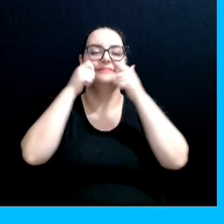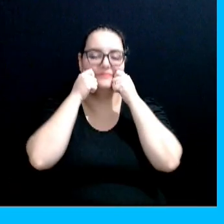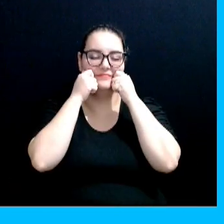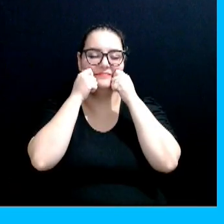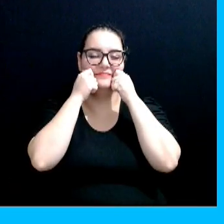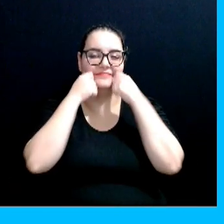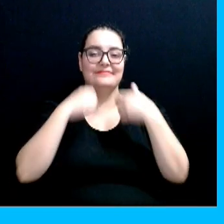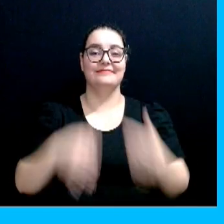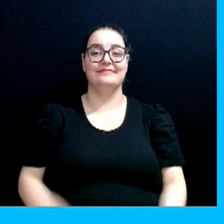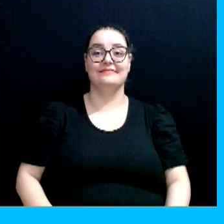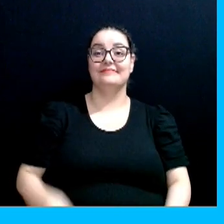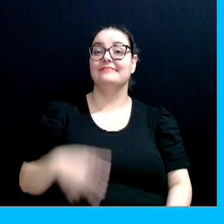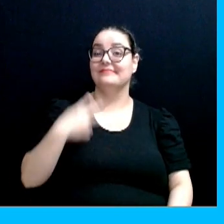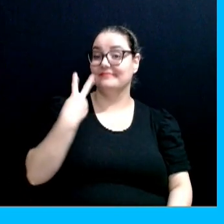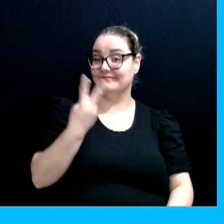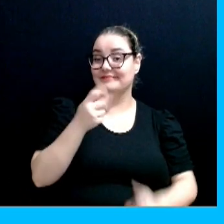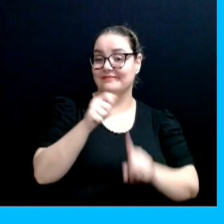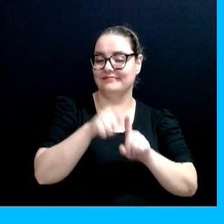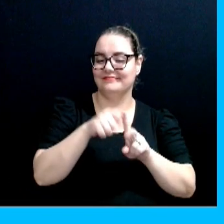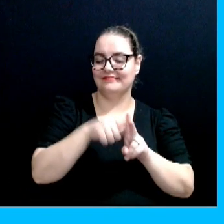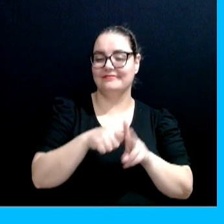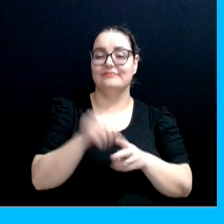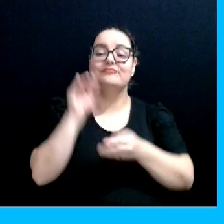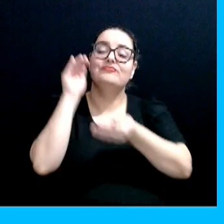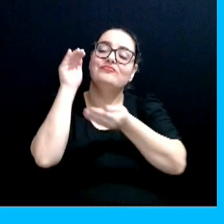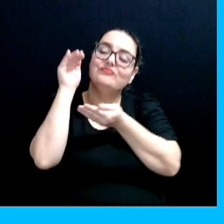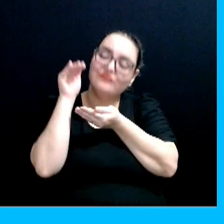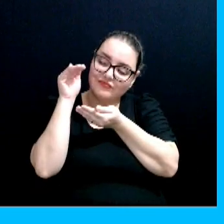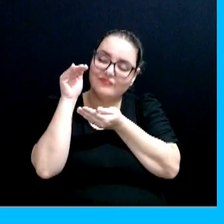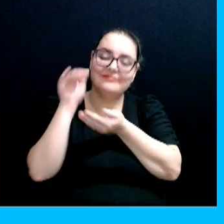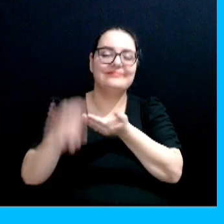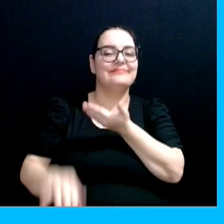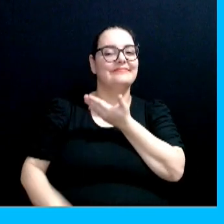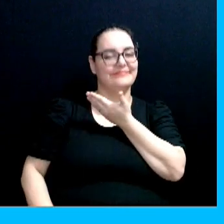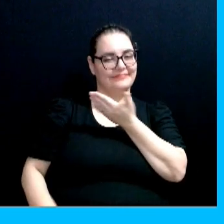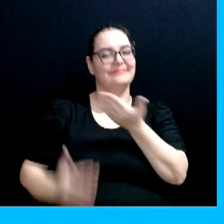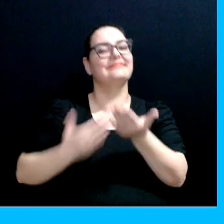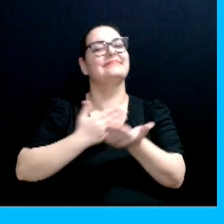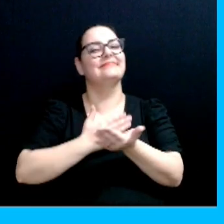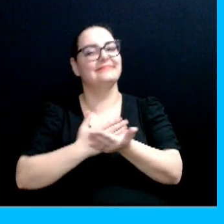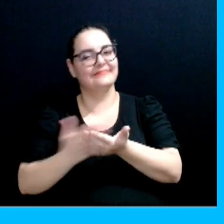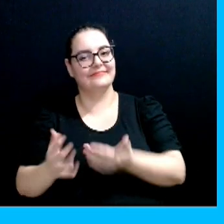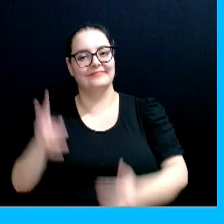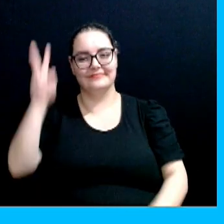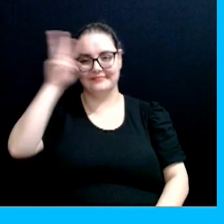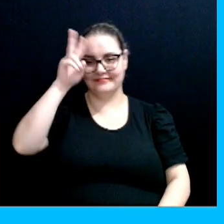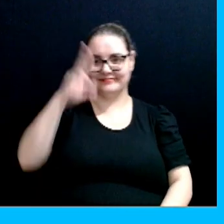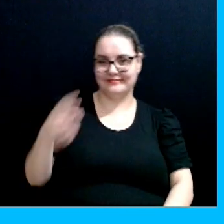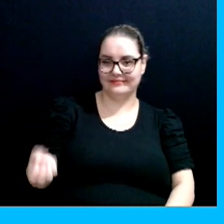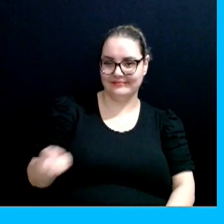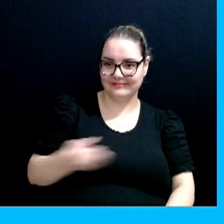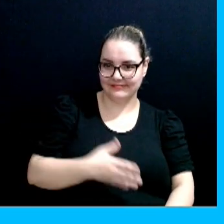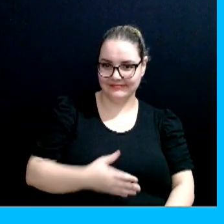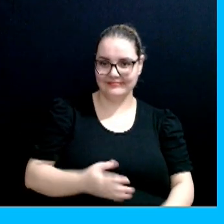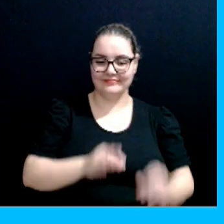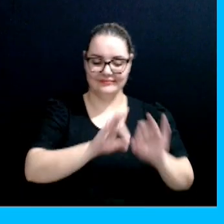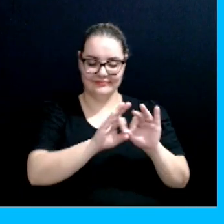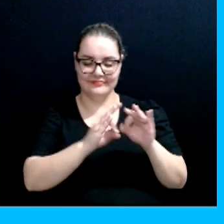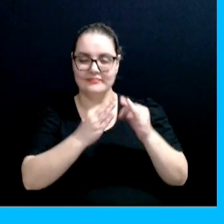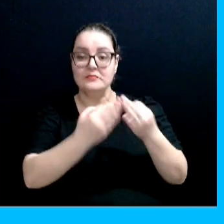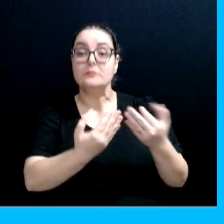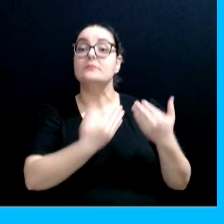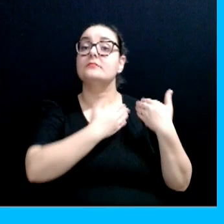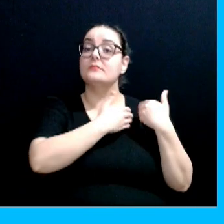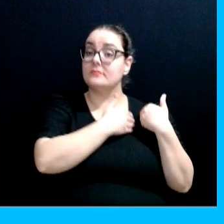meses, este filhotinho está pronto para começar uma nova história ao lado de uma família responsável